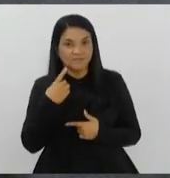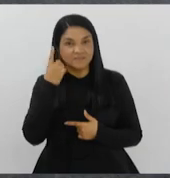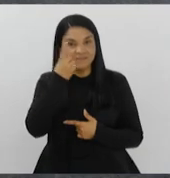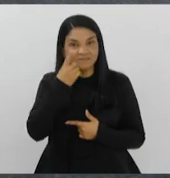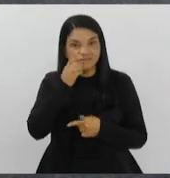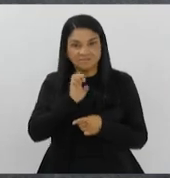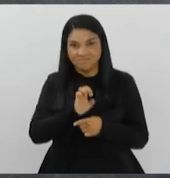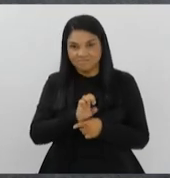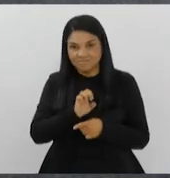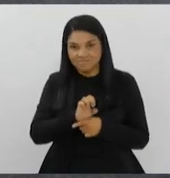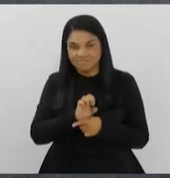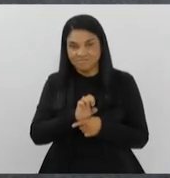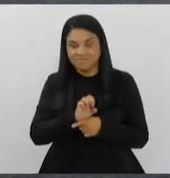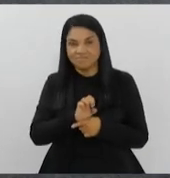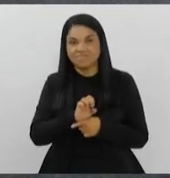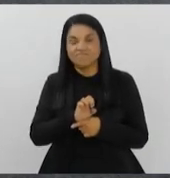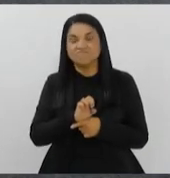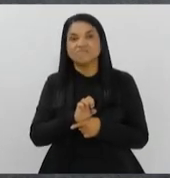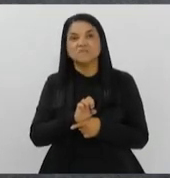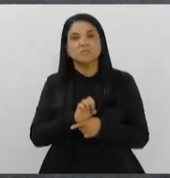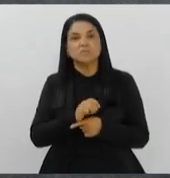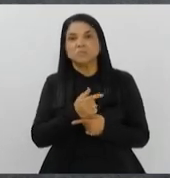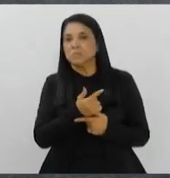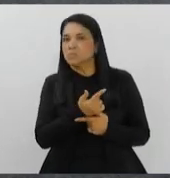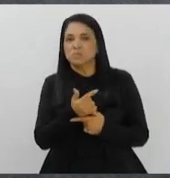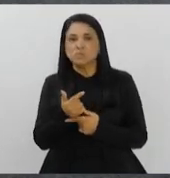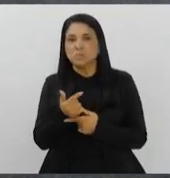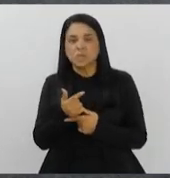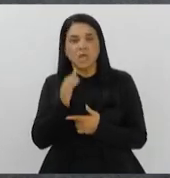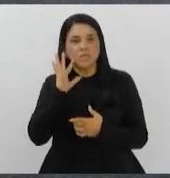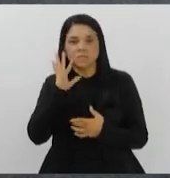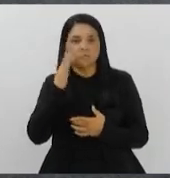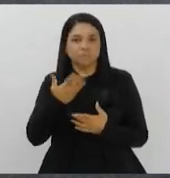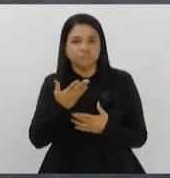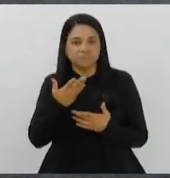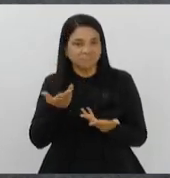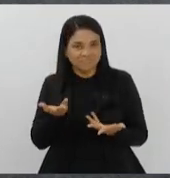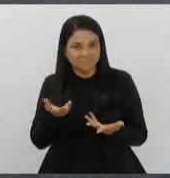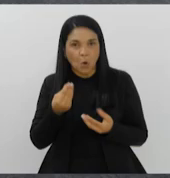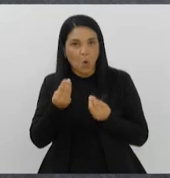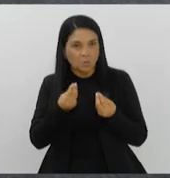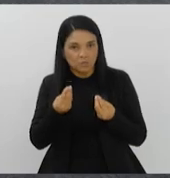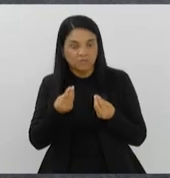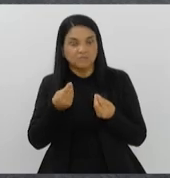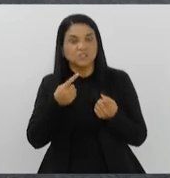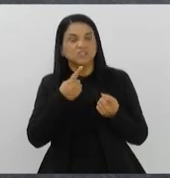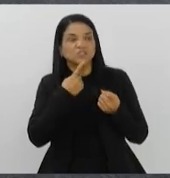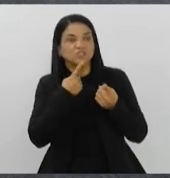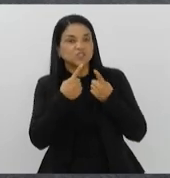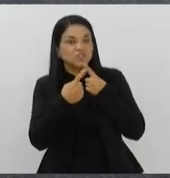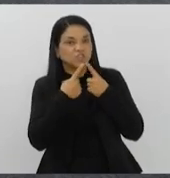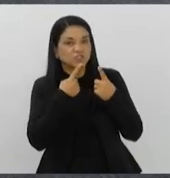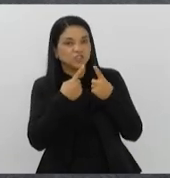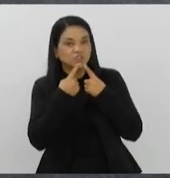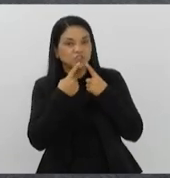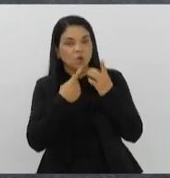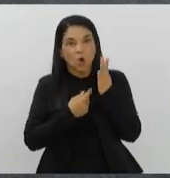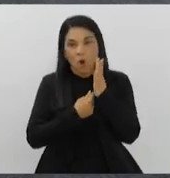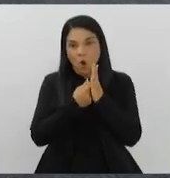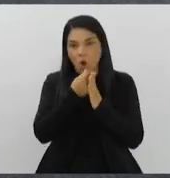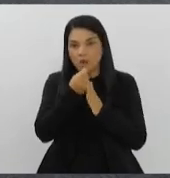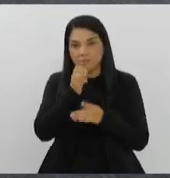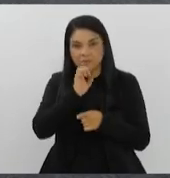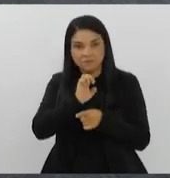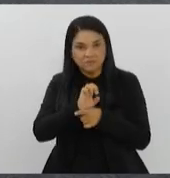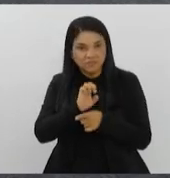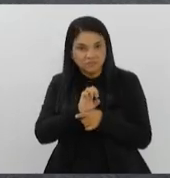estaduais, a gente por muito tempo não teve essa prerrogativa. A gente dialoga com o orçamento estadual como